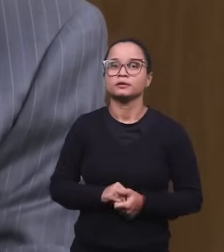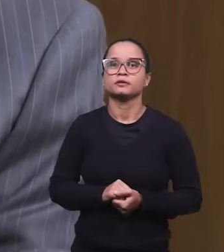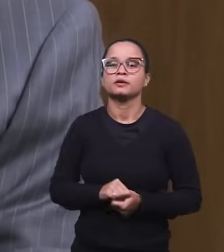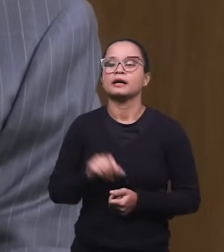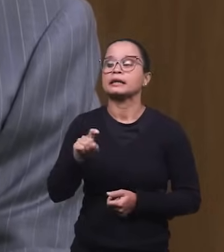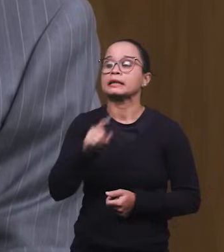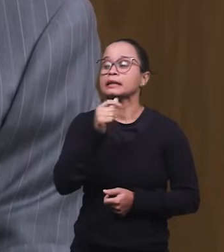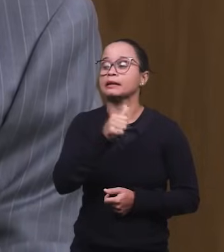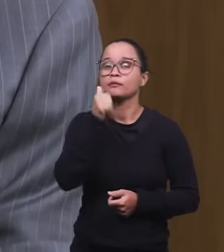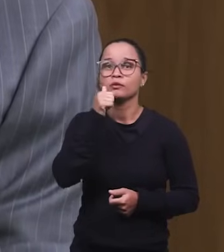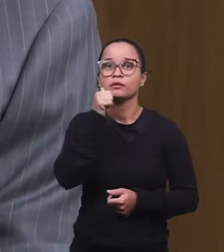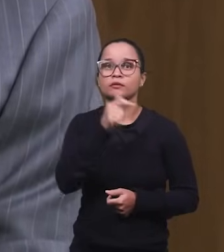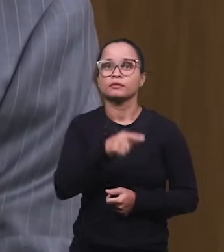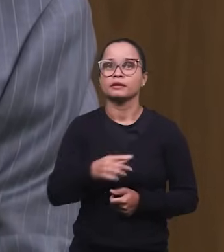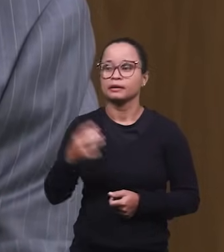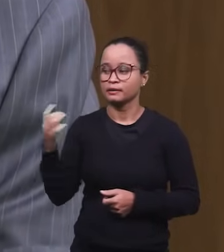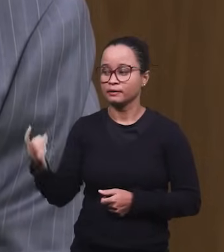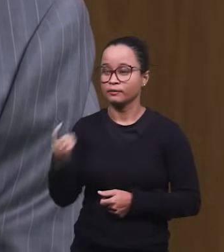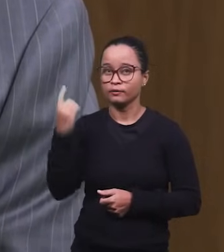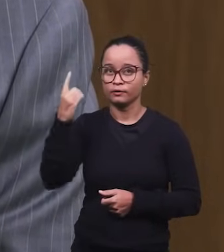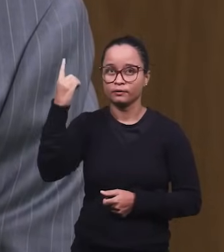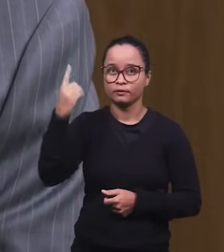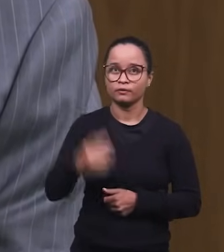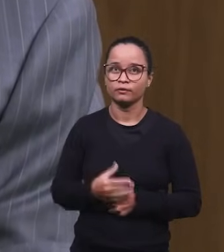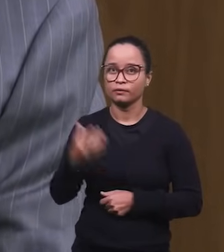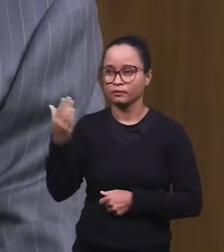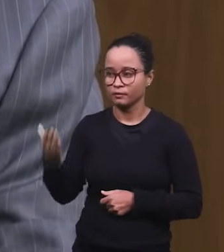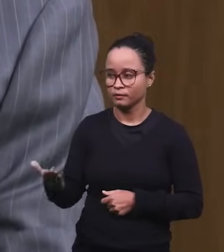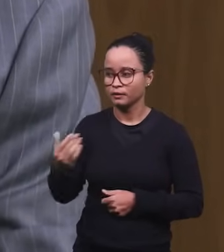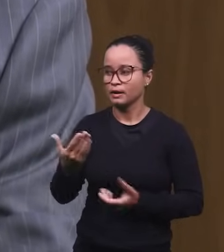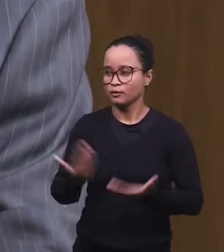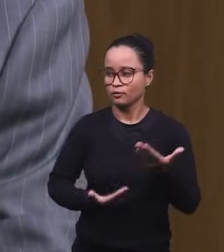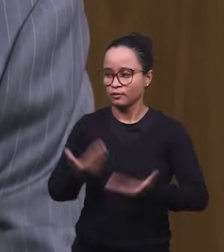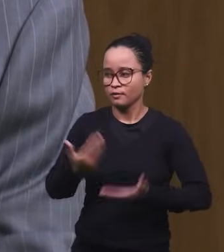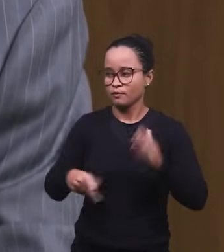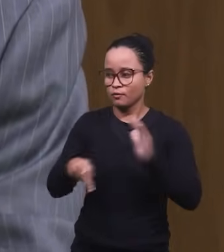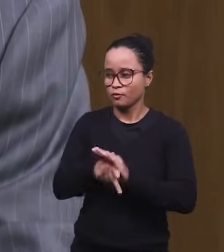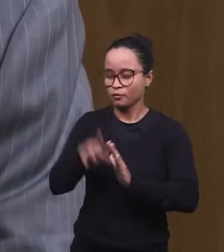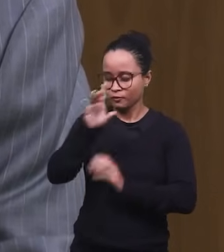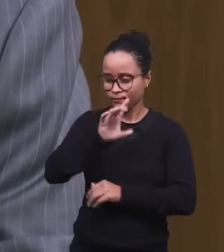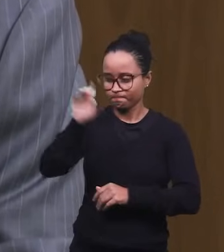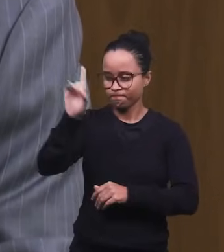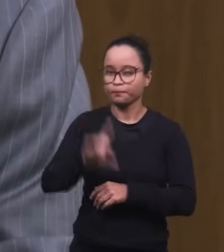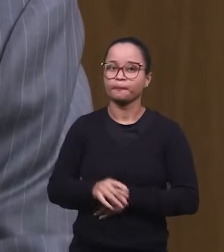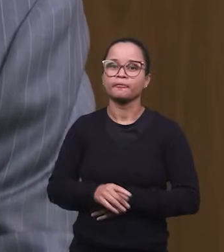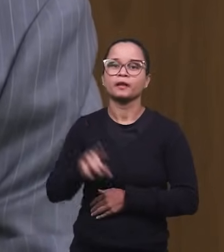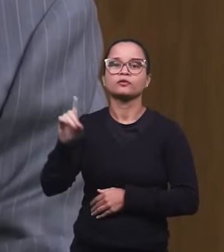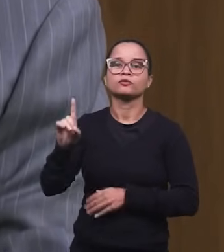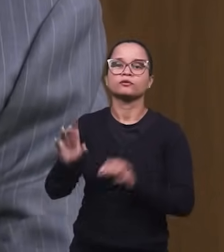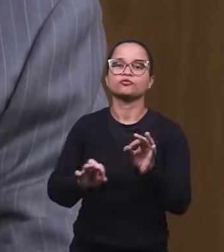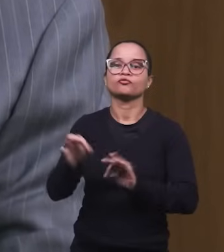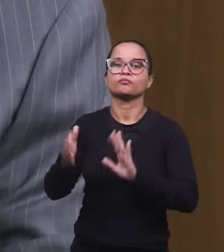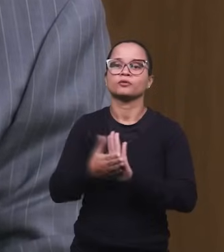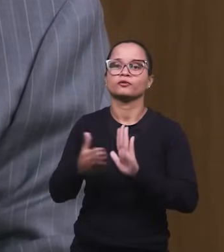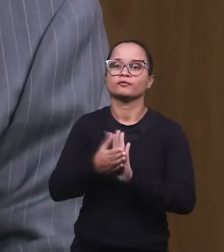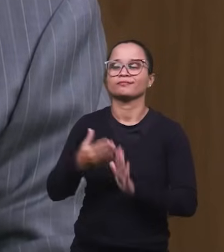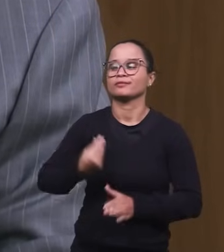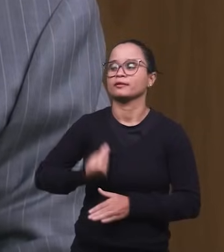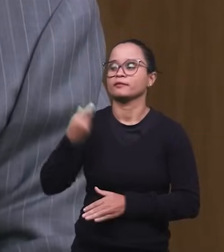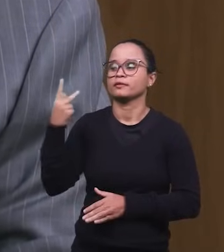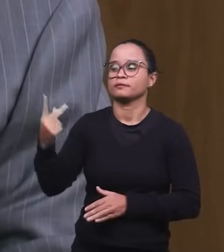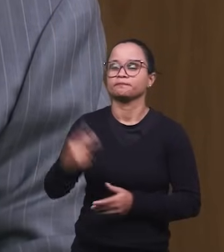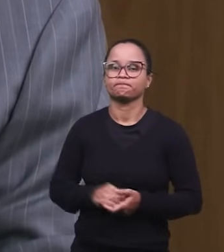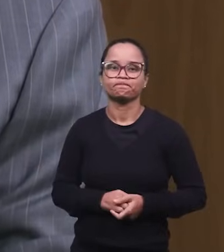de que ela sabia que Davi era um servo de Deus e que Deus tinha um plano na vida